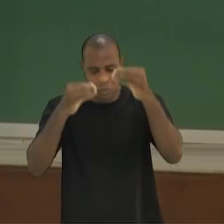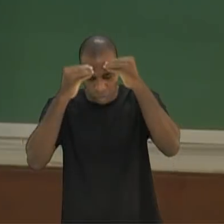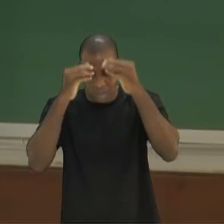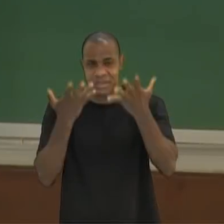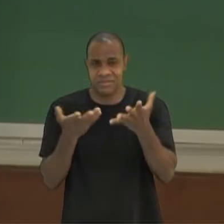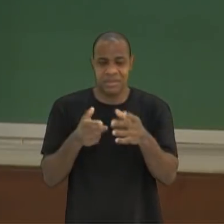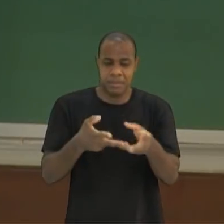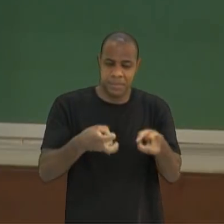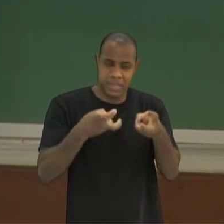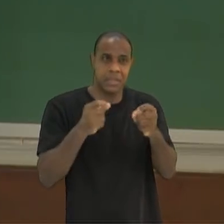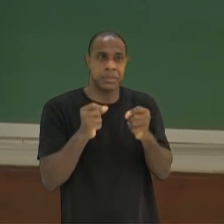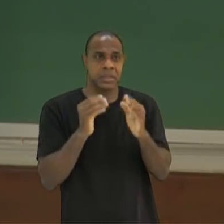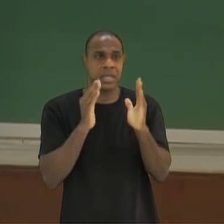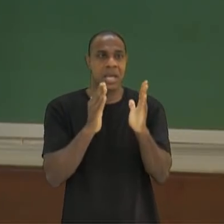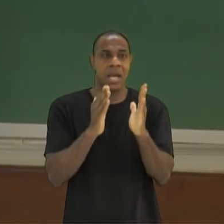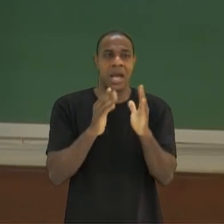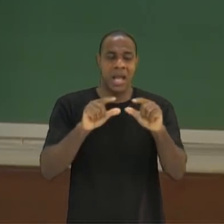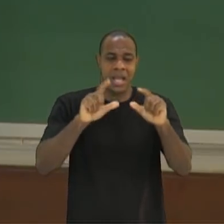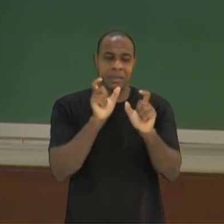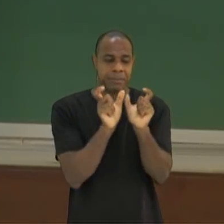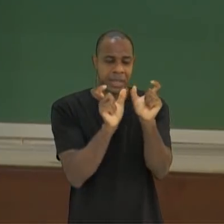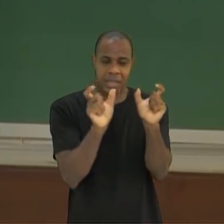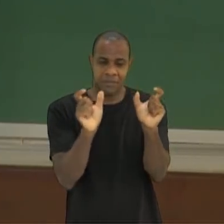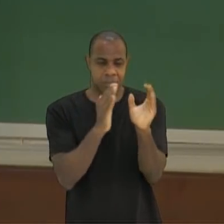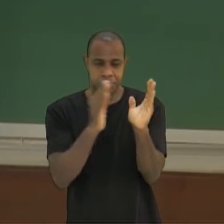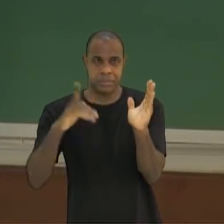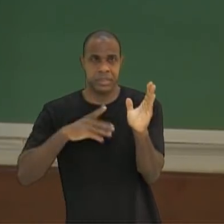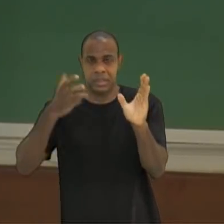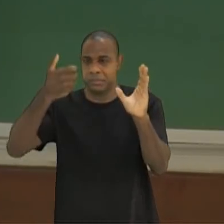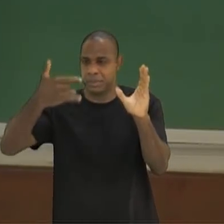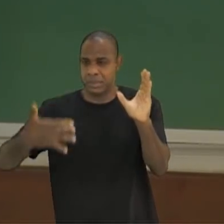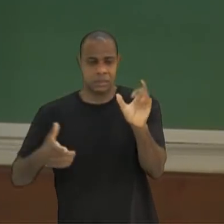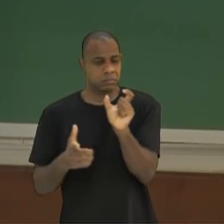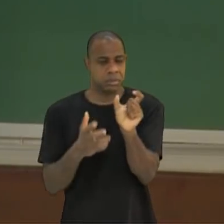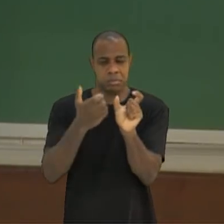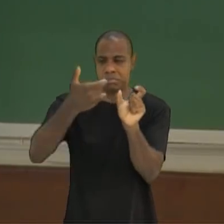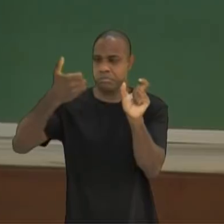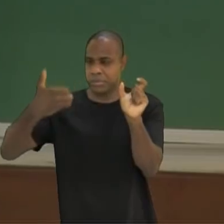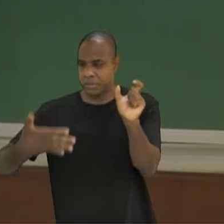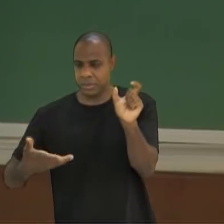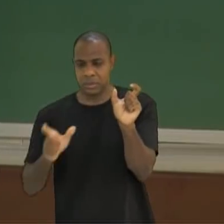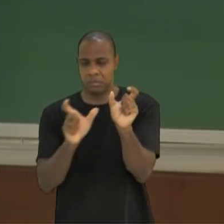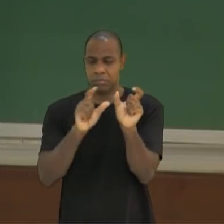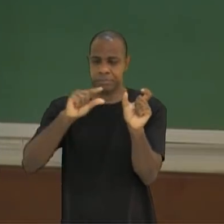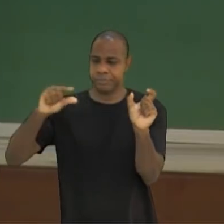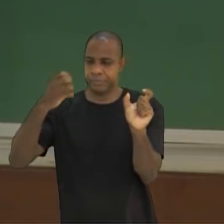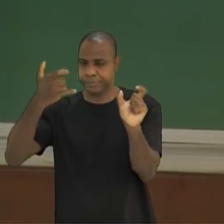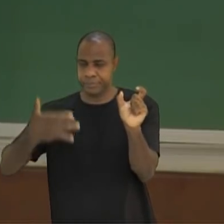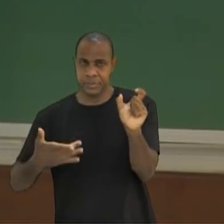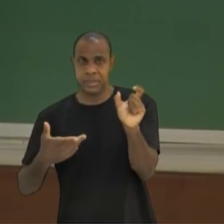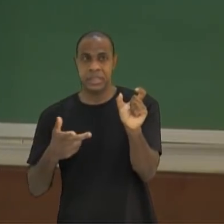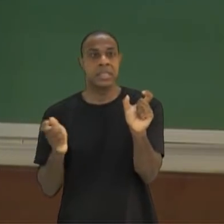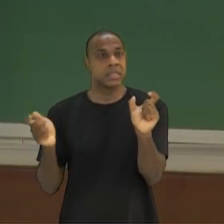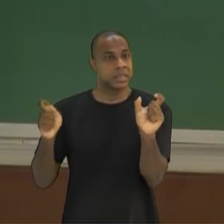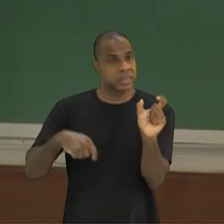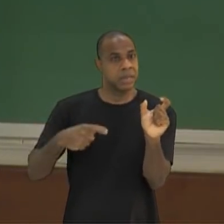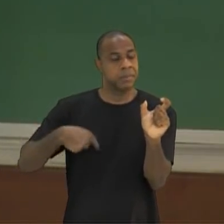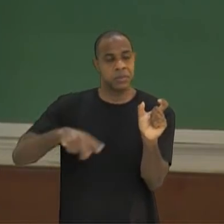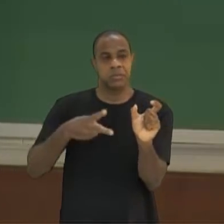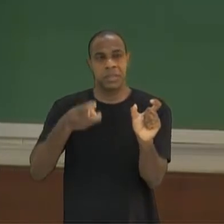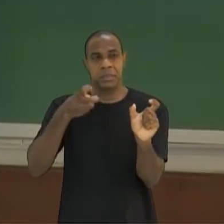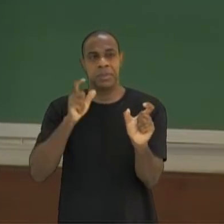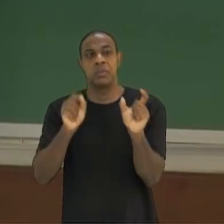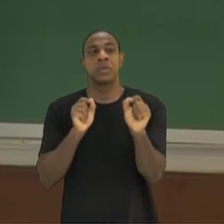Percebam que na sequência dessas palavras existe ali uma explicação que permite a gente perceber ali